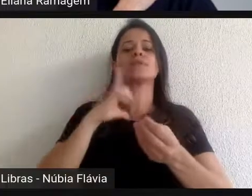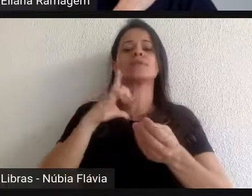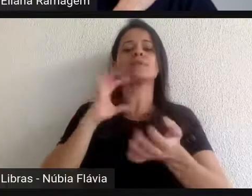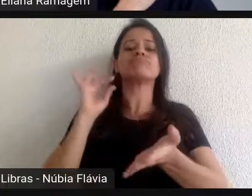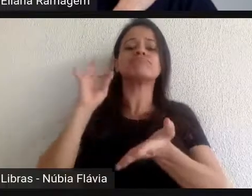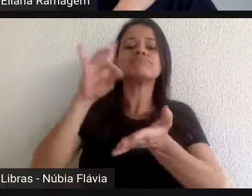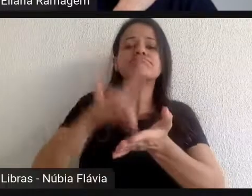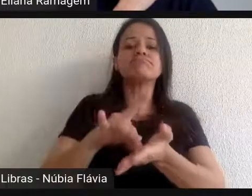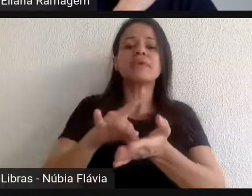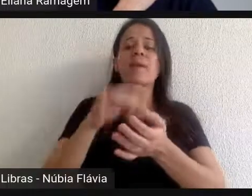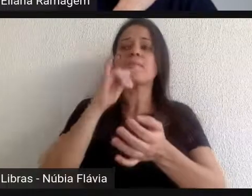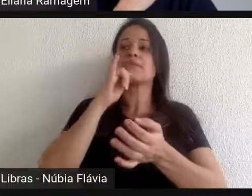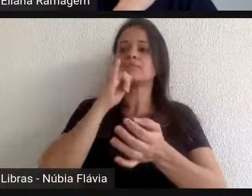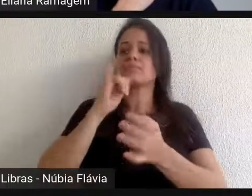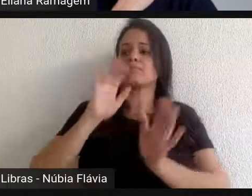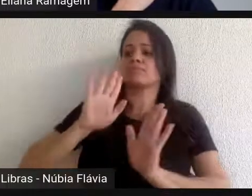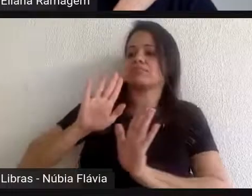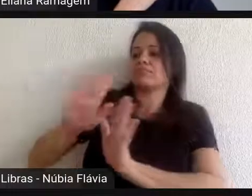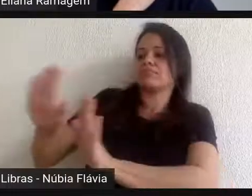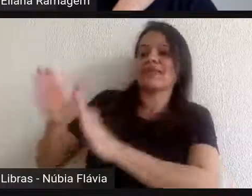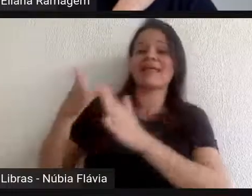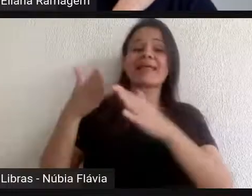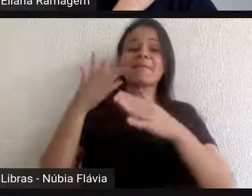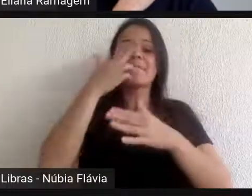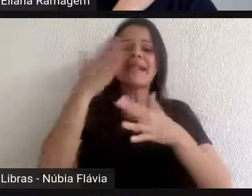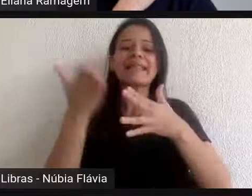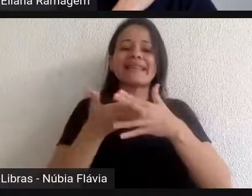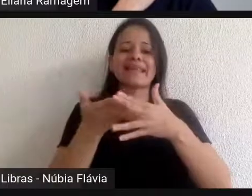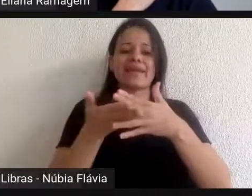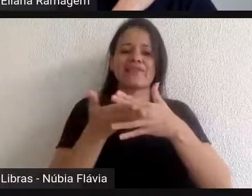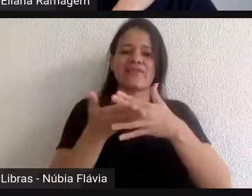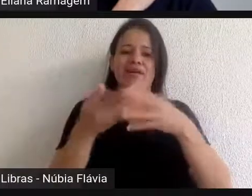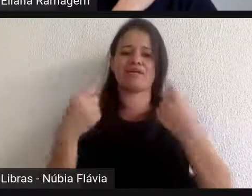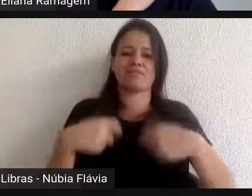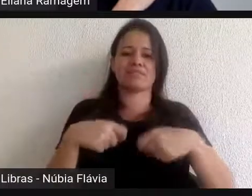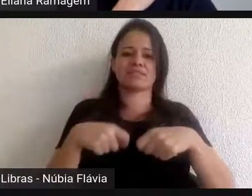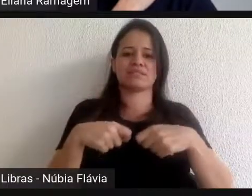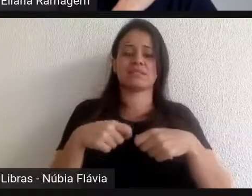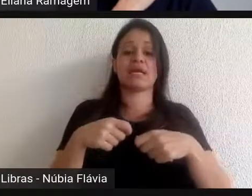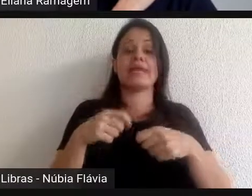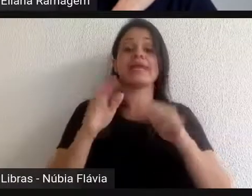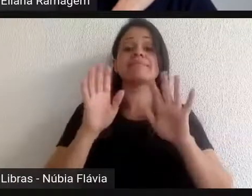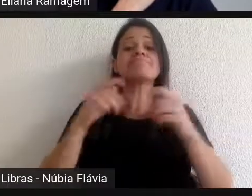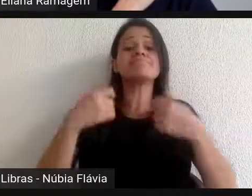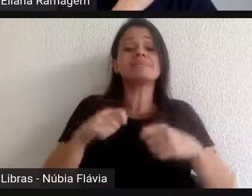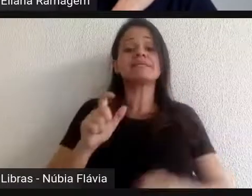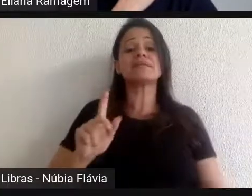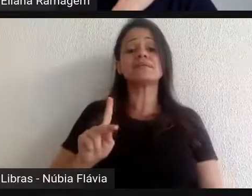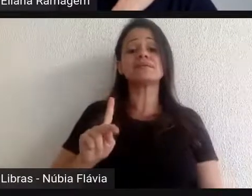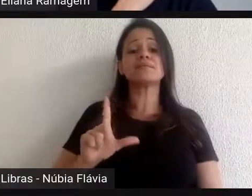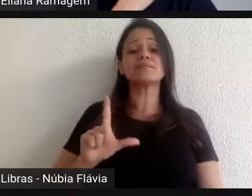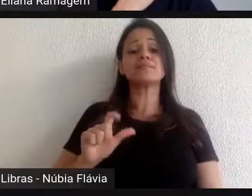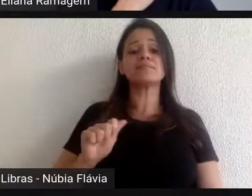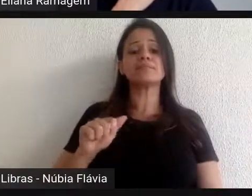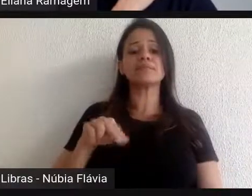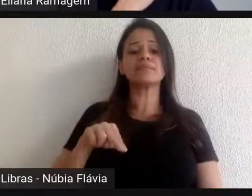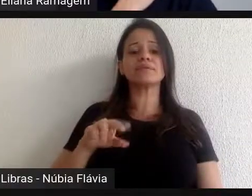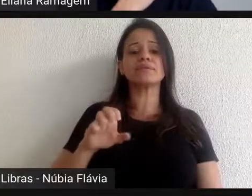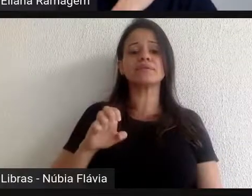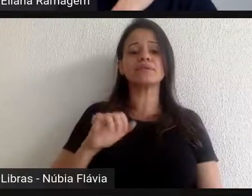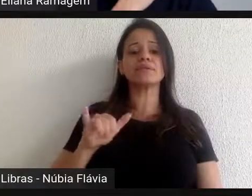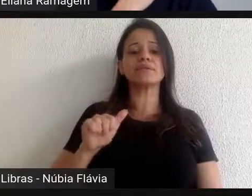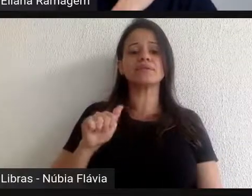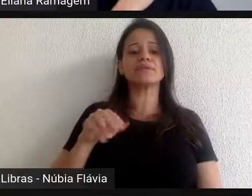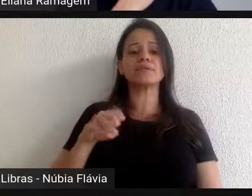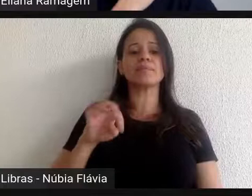momento de trabalho, né? Em relação ao planejamento alimentar, né, por que eu defendo isso? Planejar